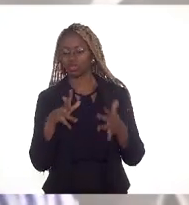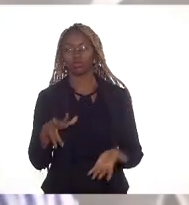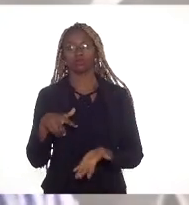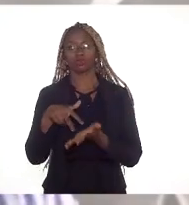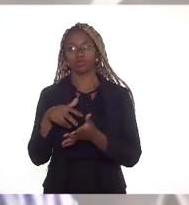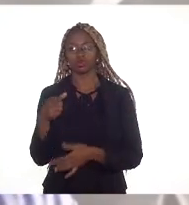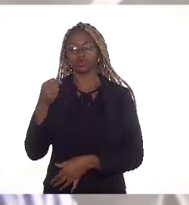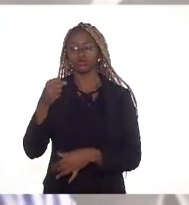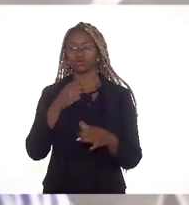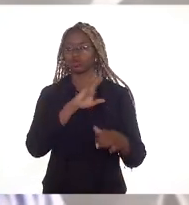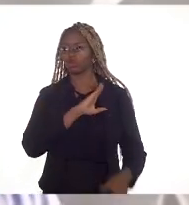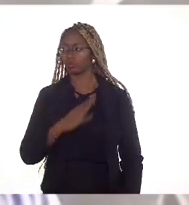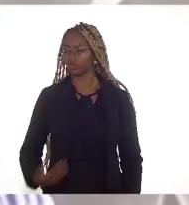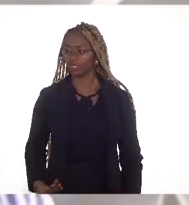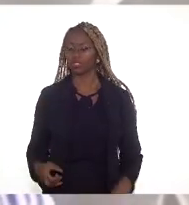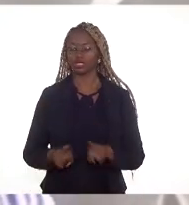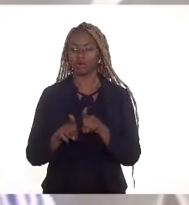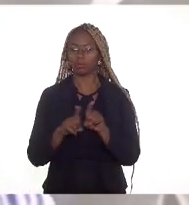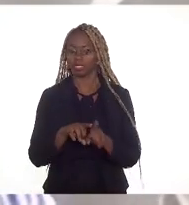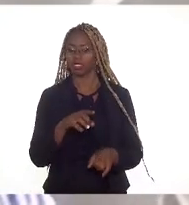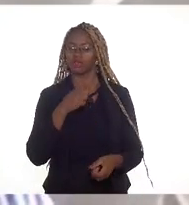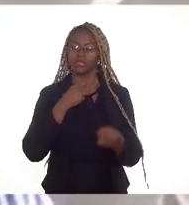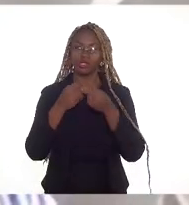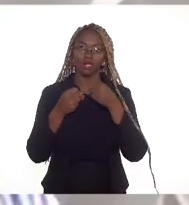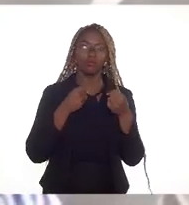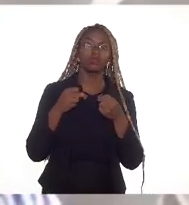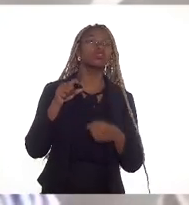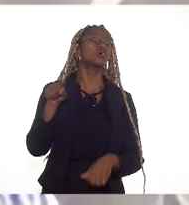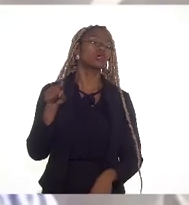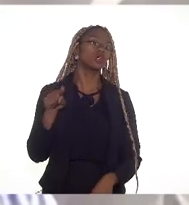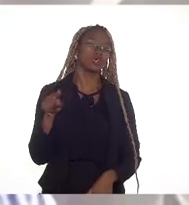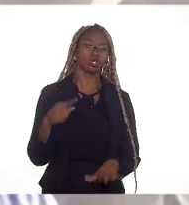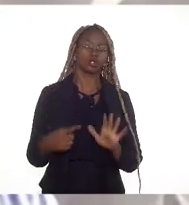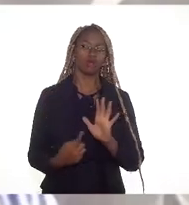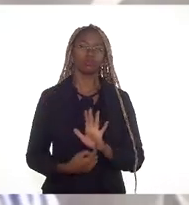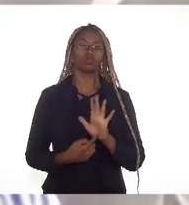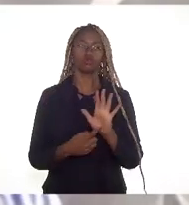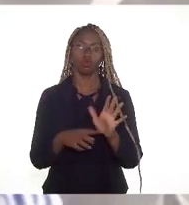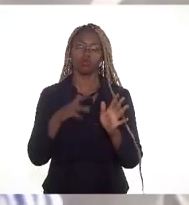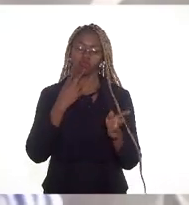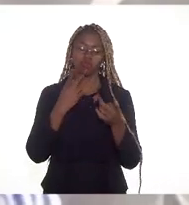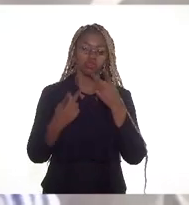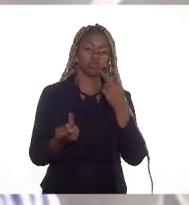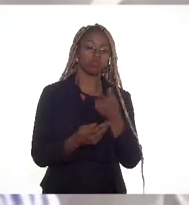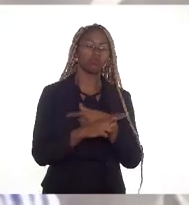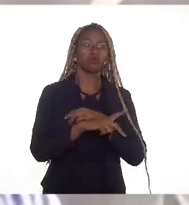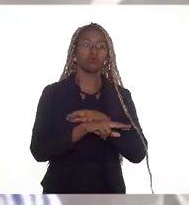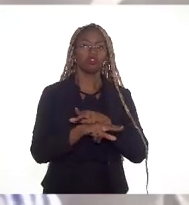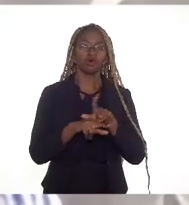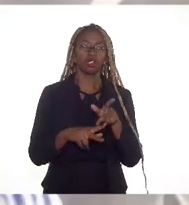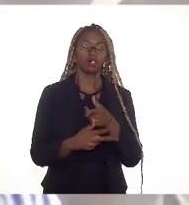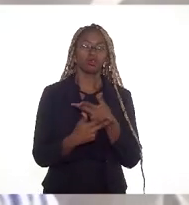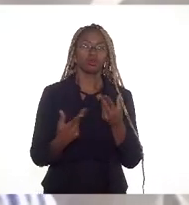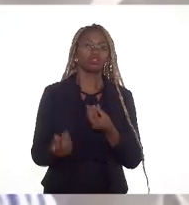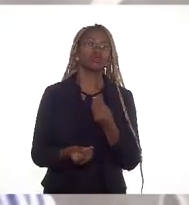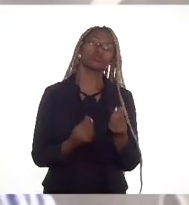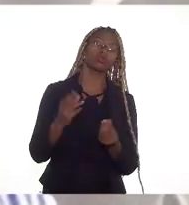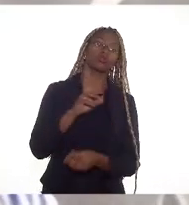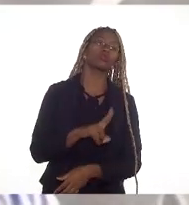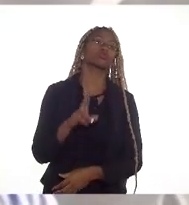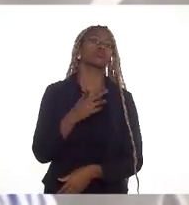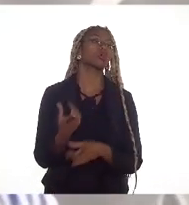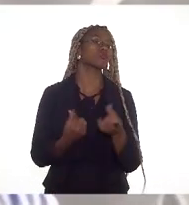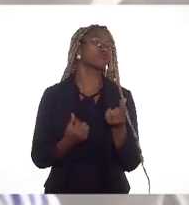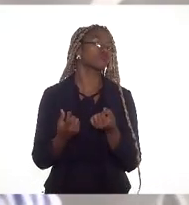como também a sua entrevista, ele já colocou várias observações sobre como será utilizado